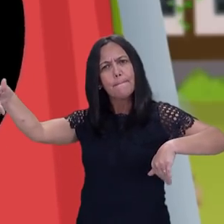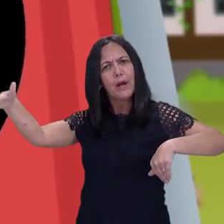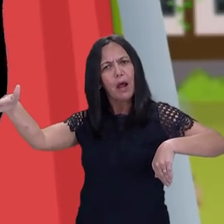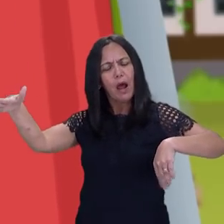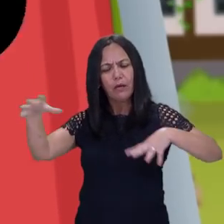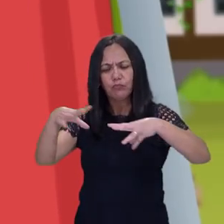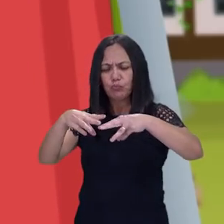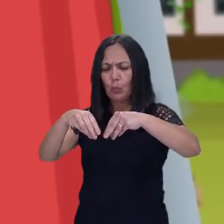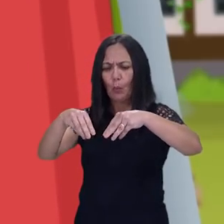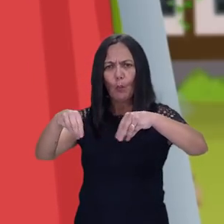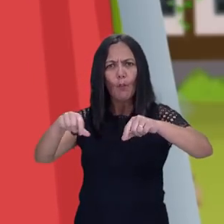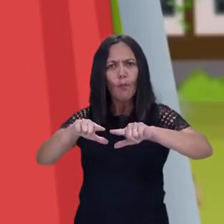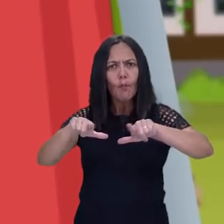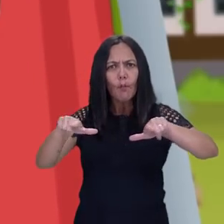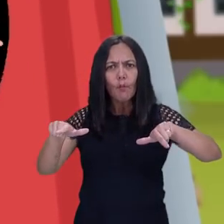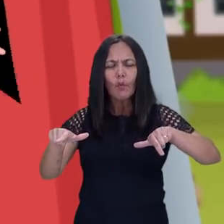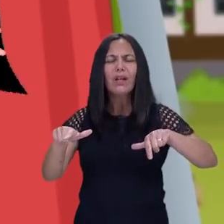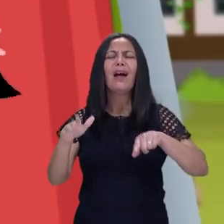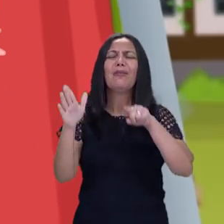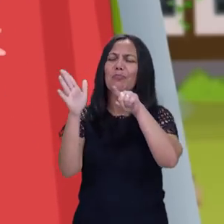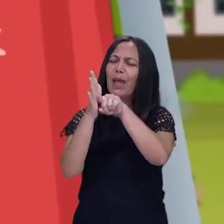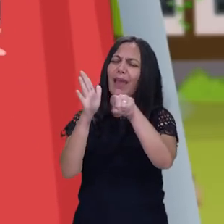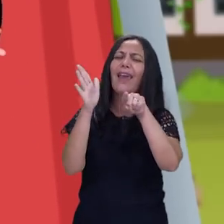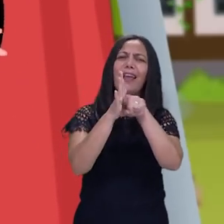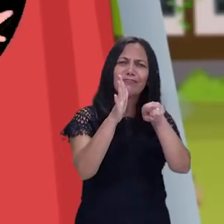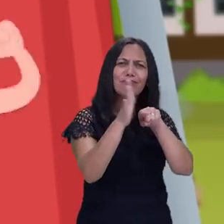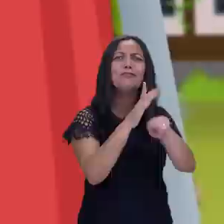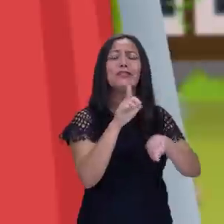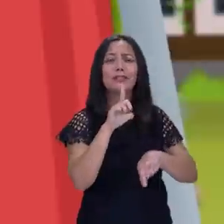areia? Ai, são tantas perguntas!